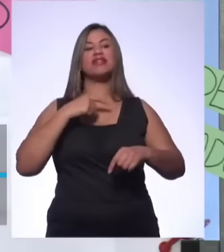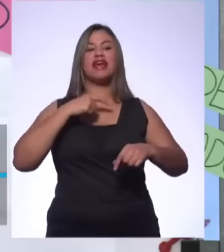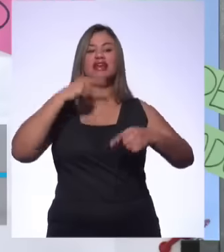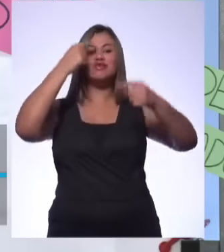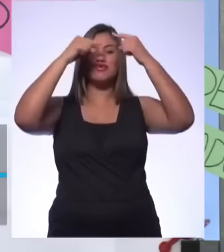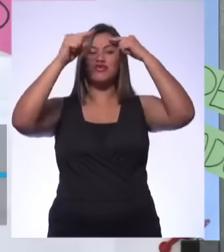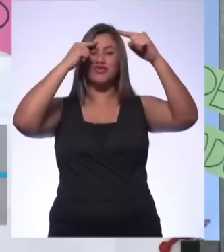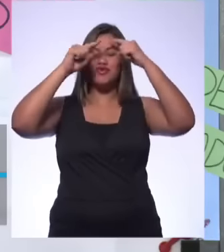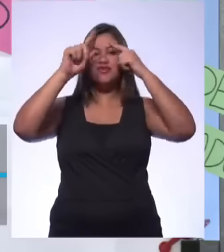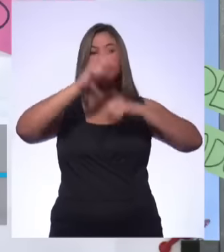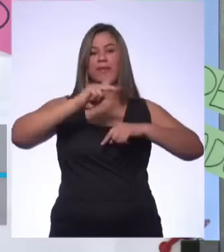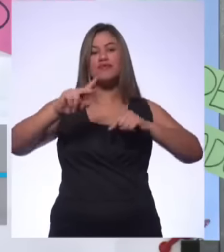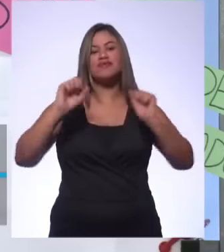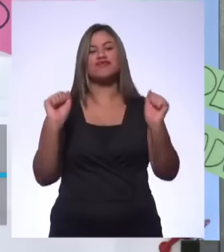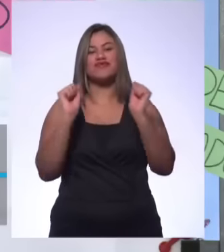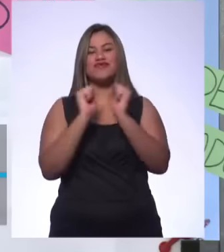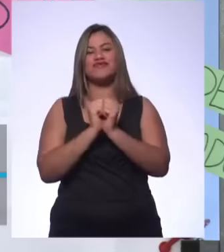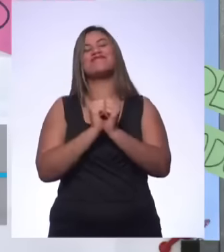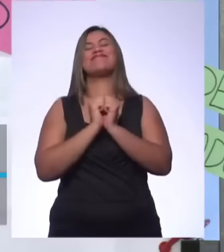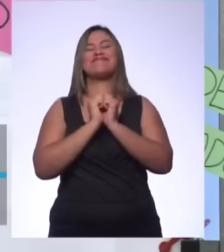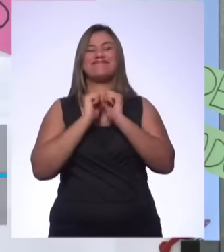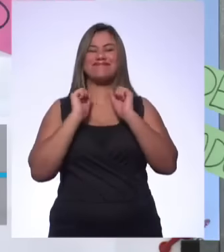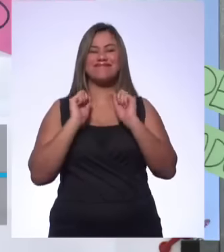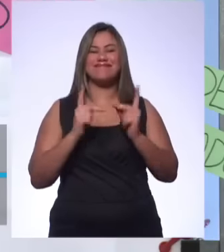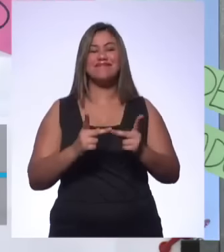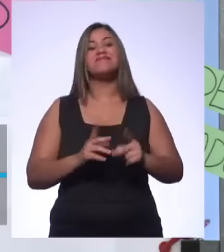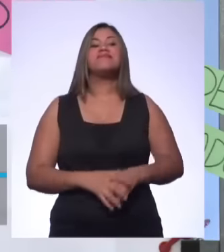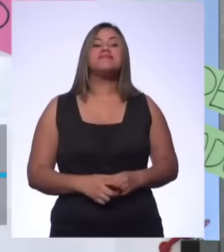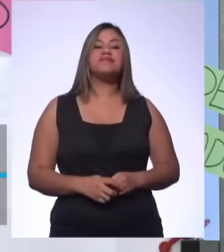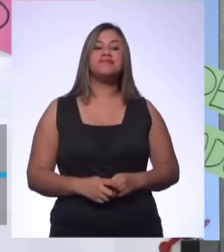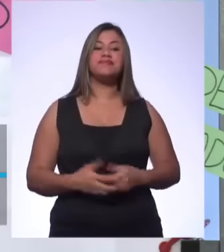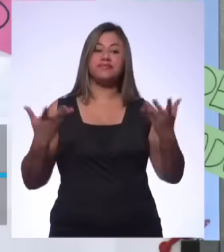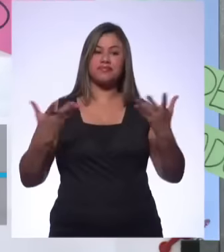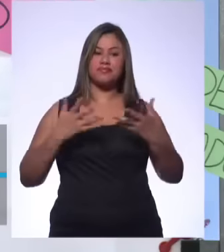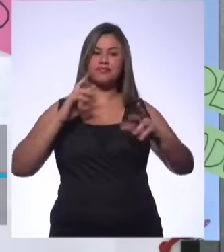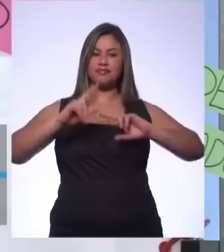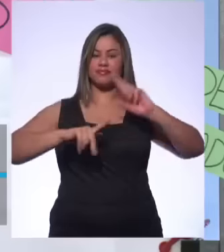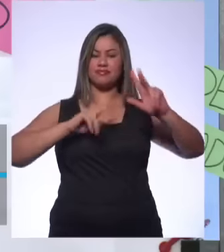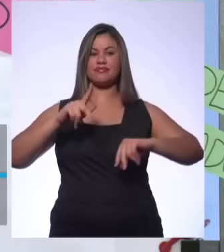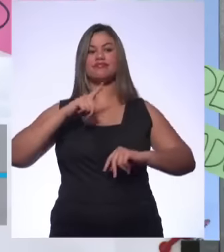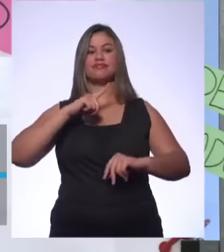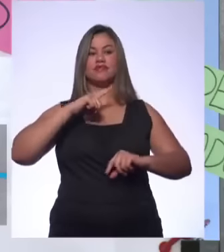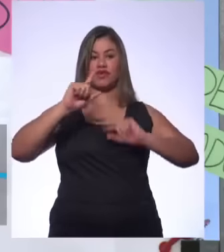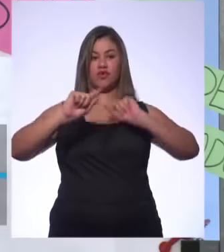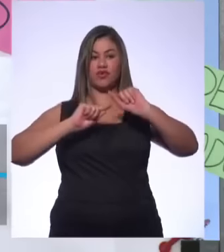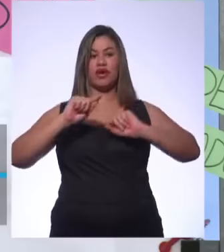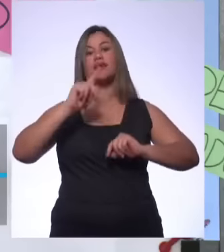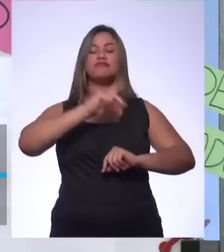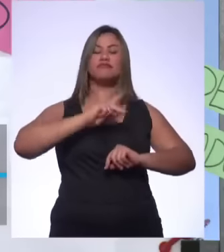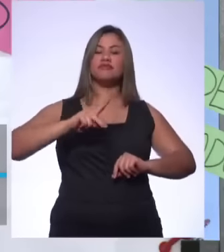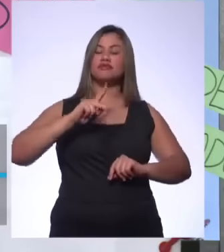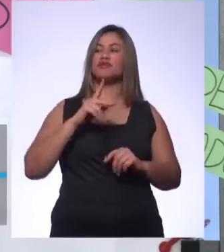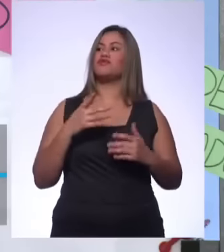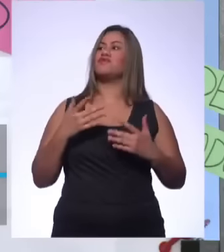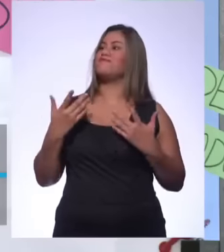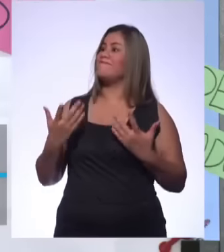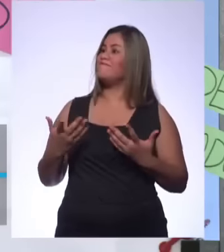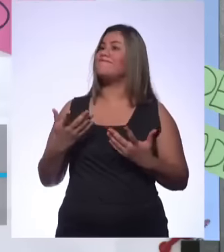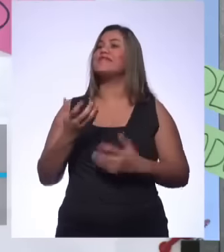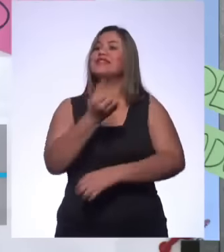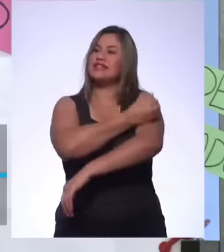com os seus alunos. Olha só, hoje eu vou começar essa aula um pouquinho diferente, tá bom, sexto ano? Porque, professor Carlos, com o sexto ano dá pra gente